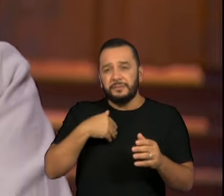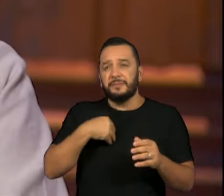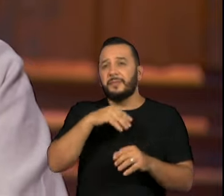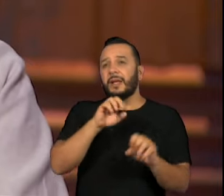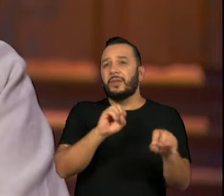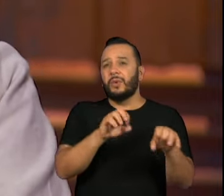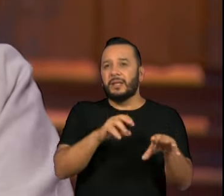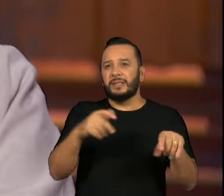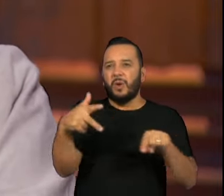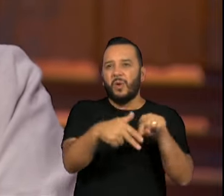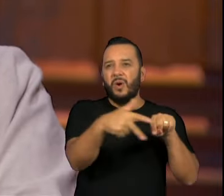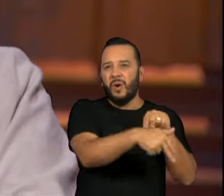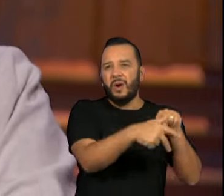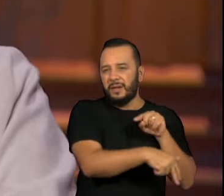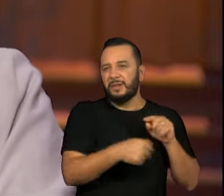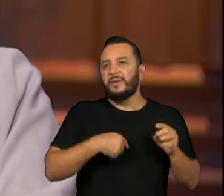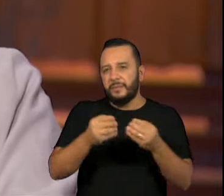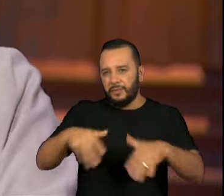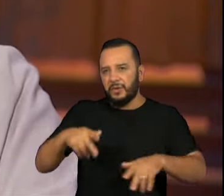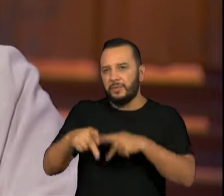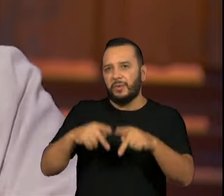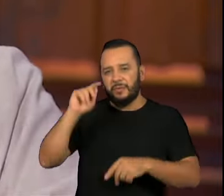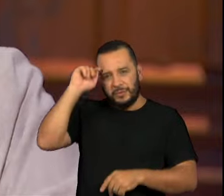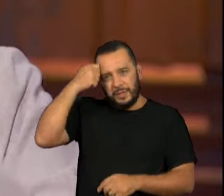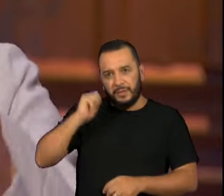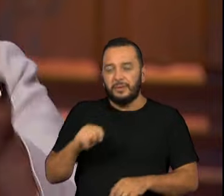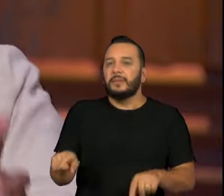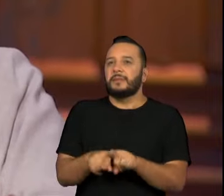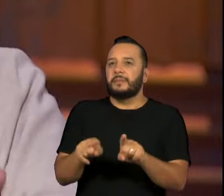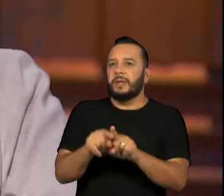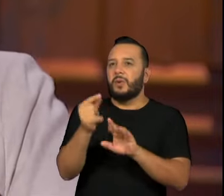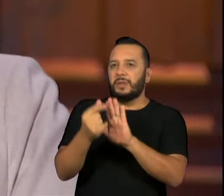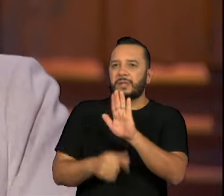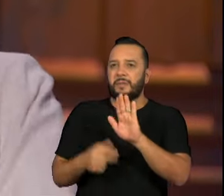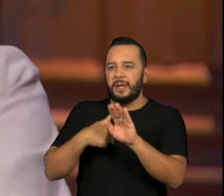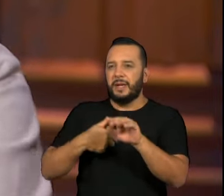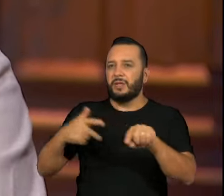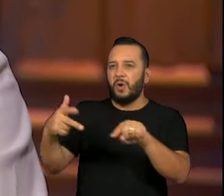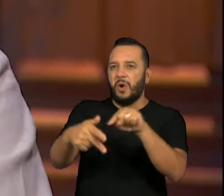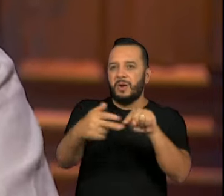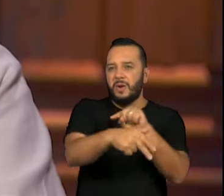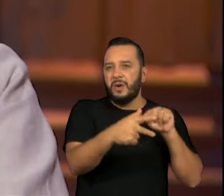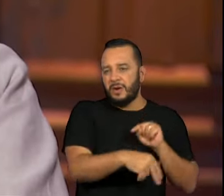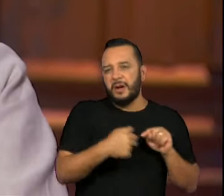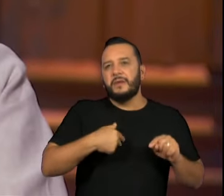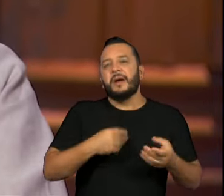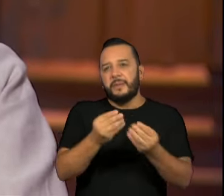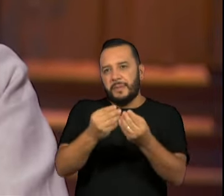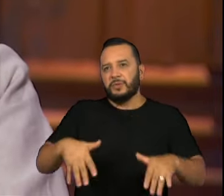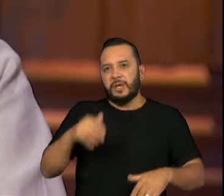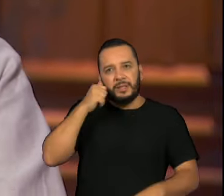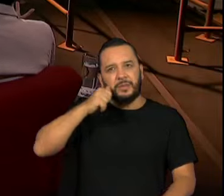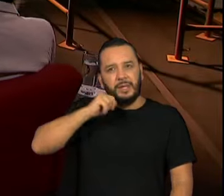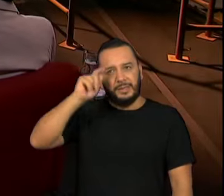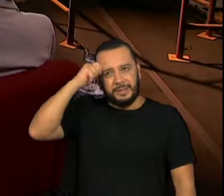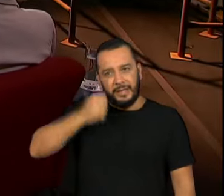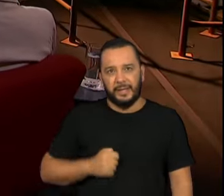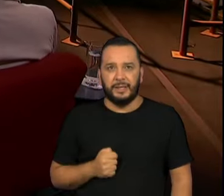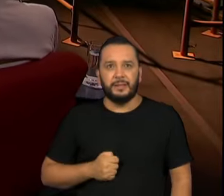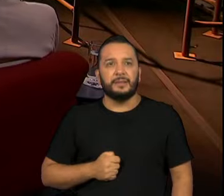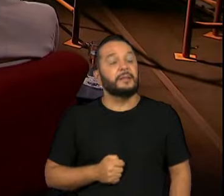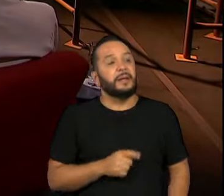verba que vai afetar a população Angra os cortes no orçamento em relação enfrentamento à violência contra a mulher que vai atingir diretamente a vida das mulheres né eu tô falando